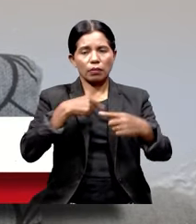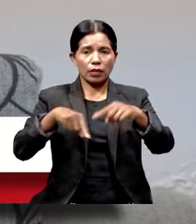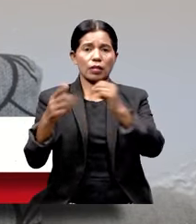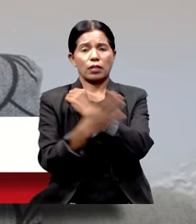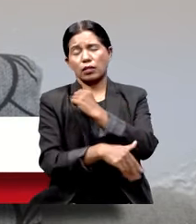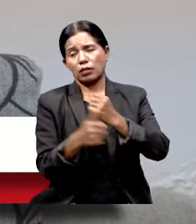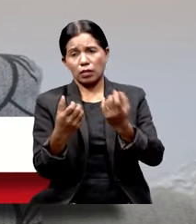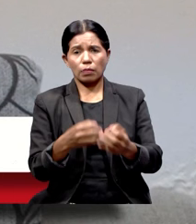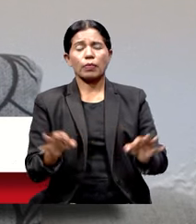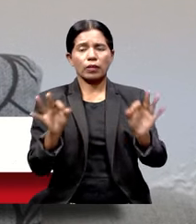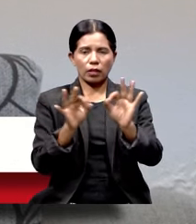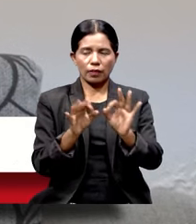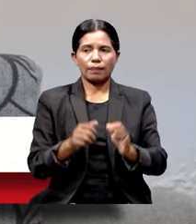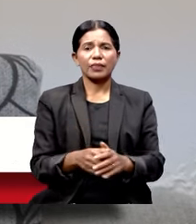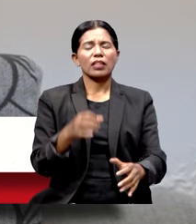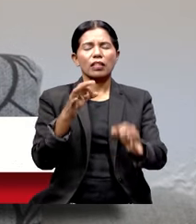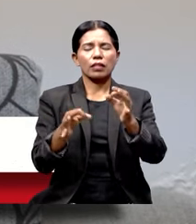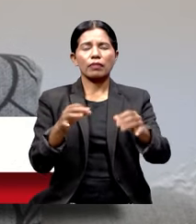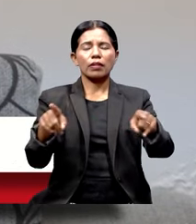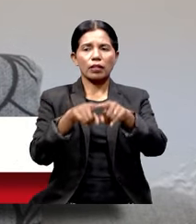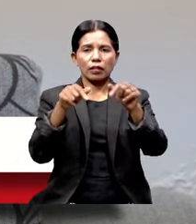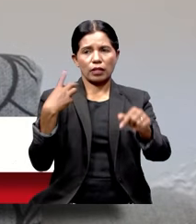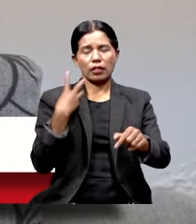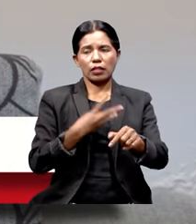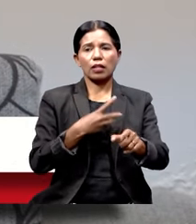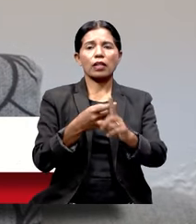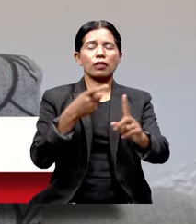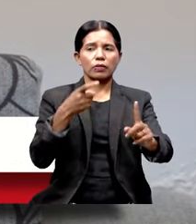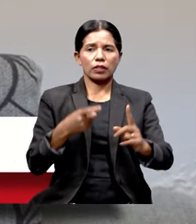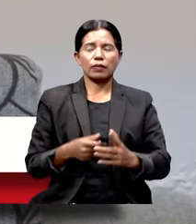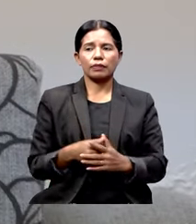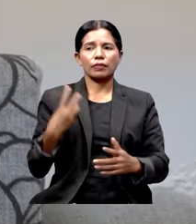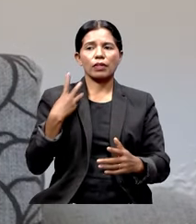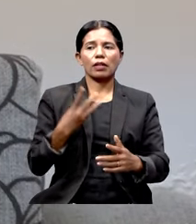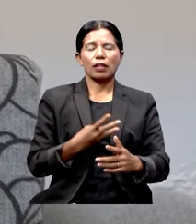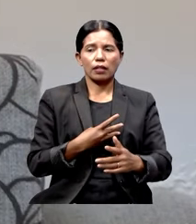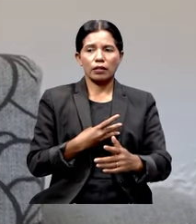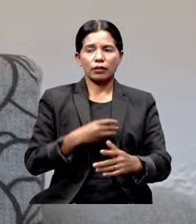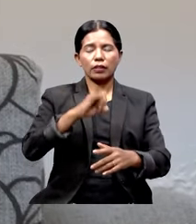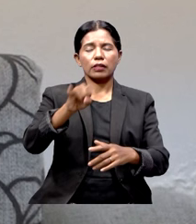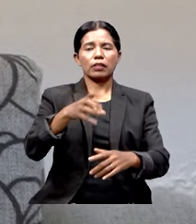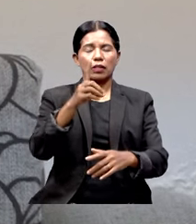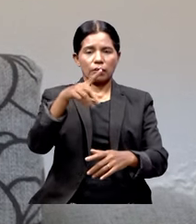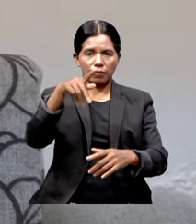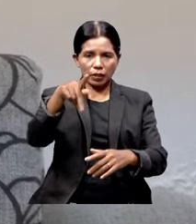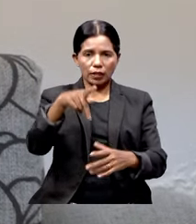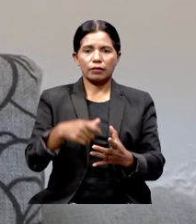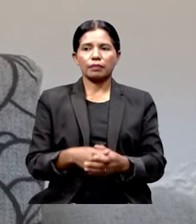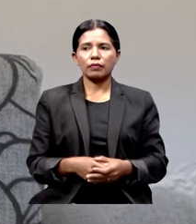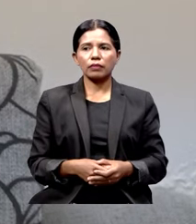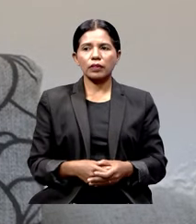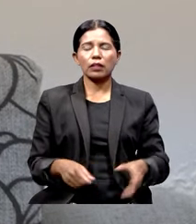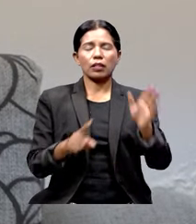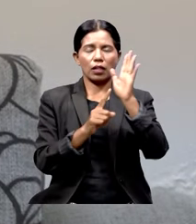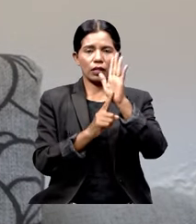também é importante, mesmo que essa né, e tare husi e tenha PIB ka GDP, né